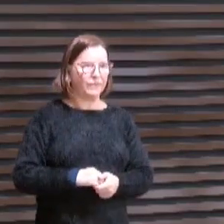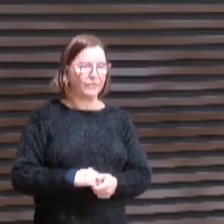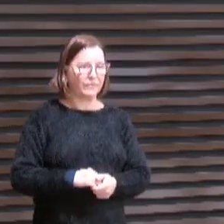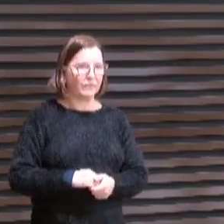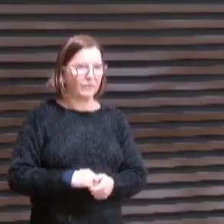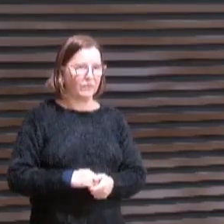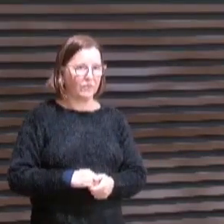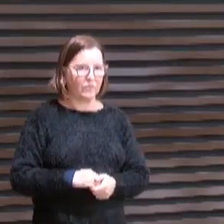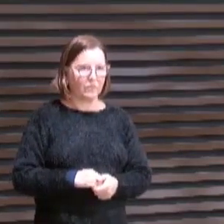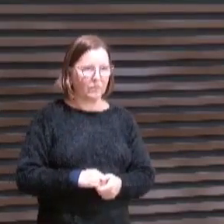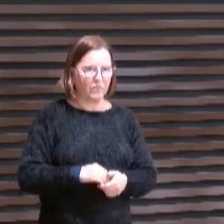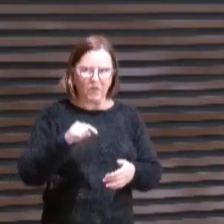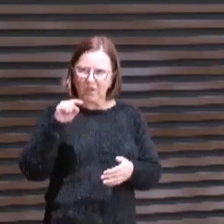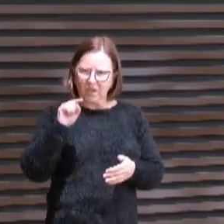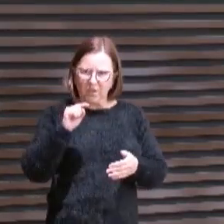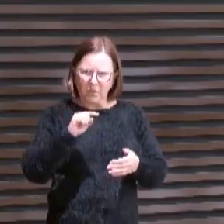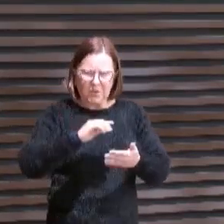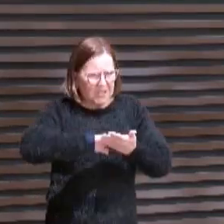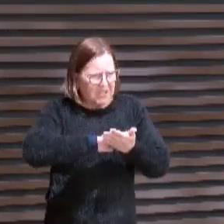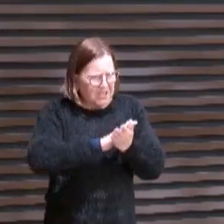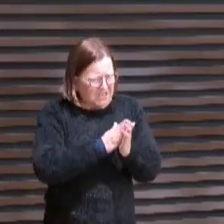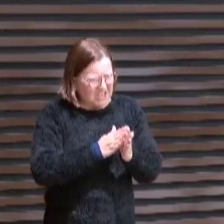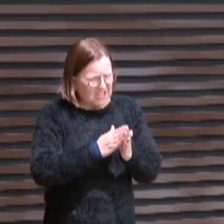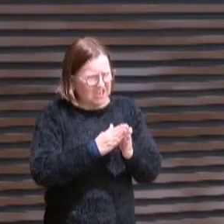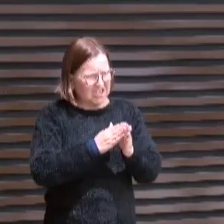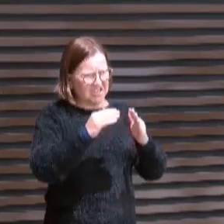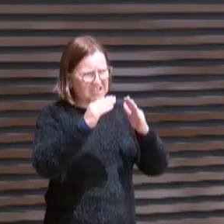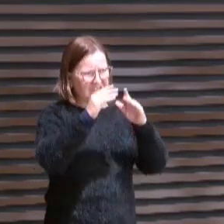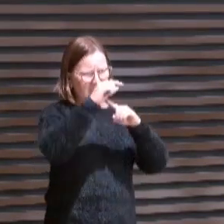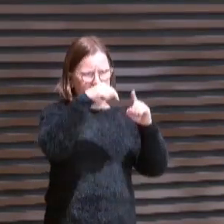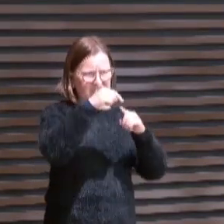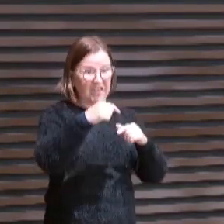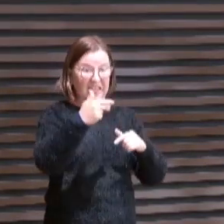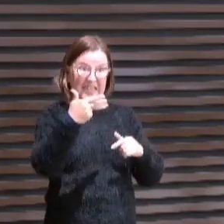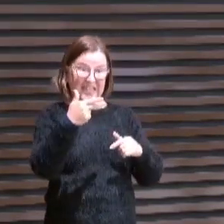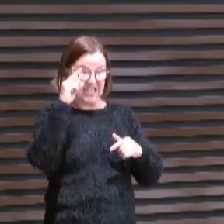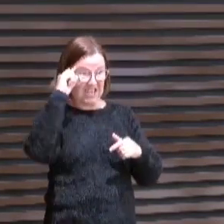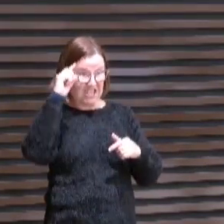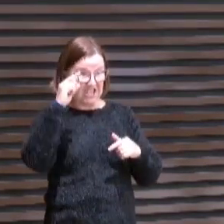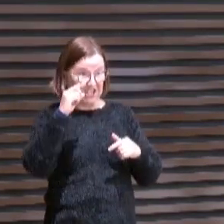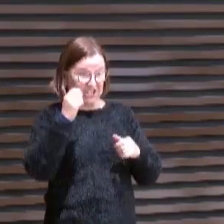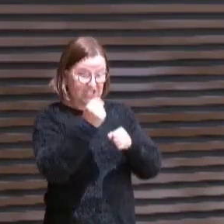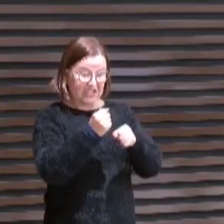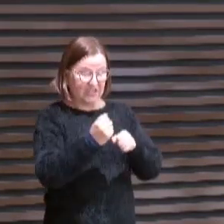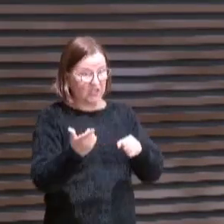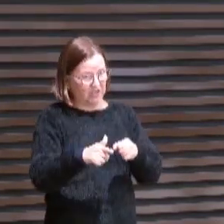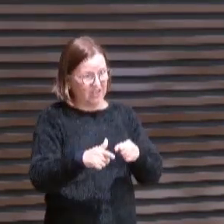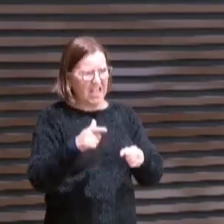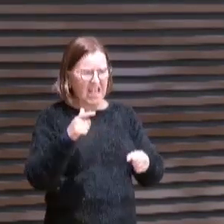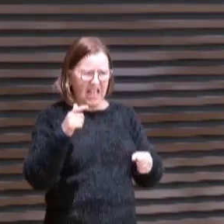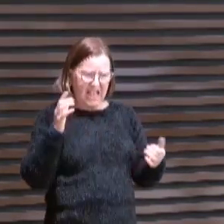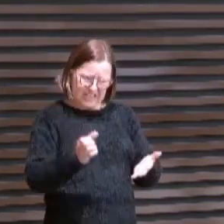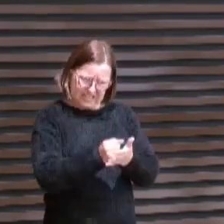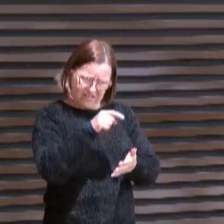Ó tu que destróis o santuário, e em 3 dias o reedificas, salva-te a ti mesmo, se és filho de